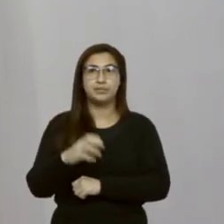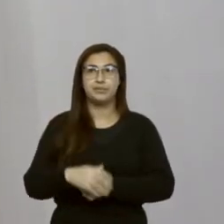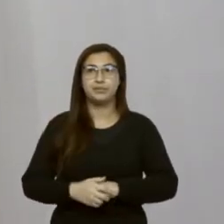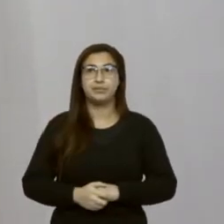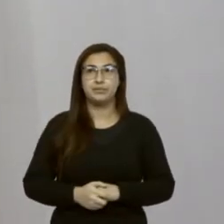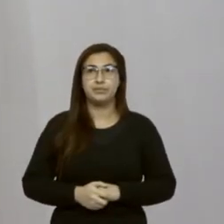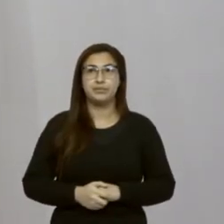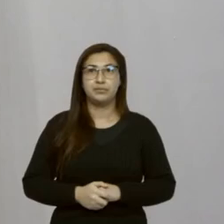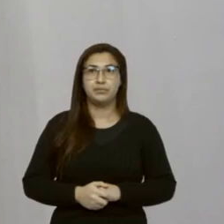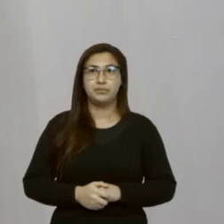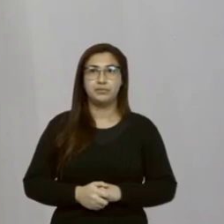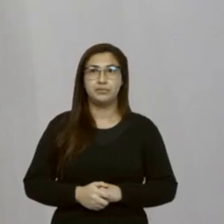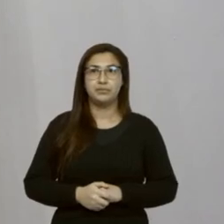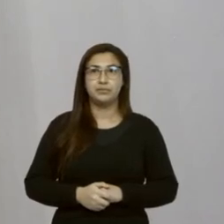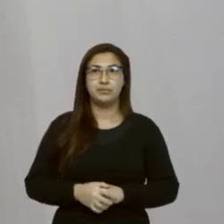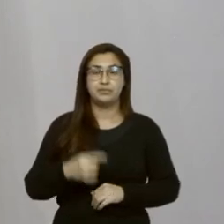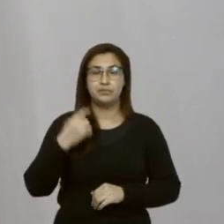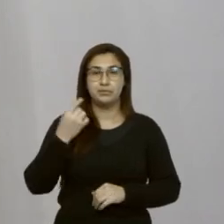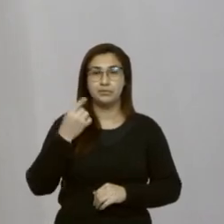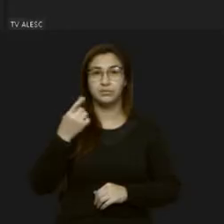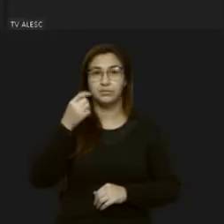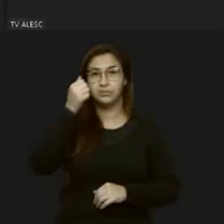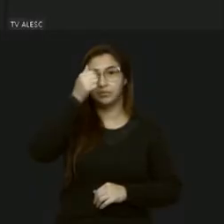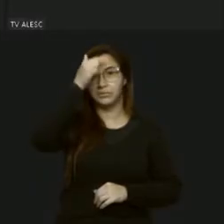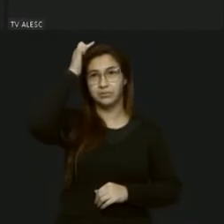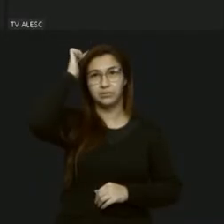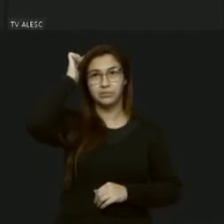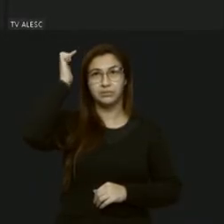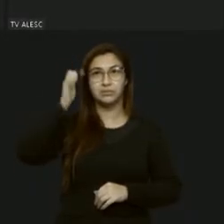quem... Deputado Adriano, por gentileza.